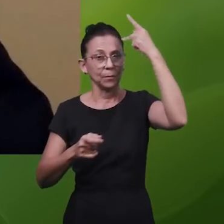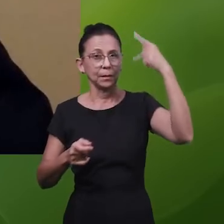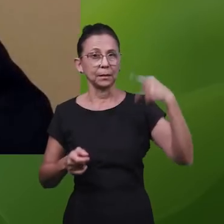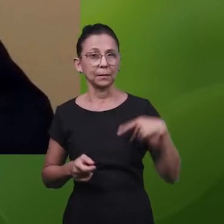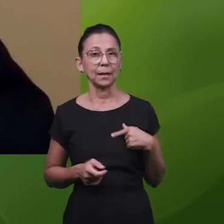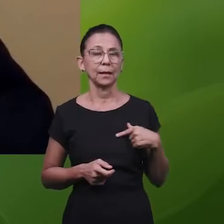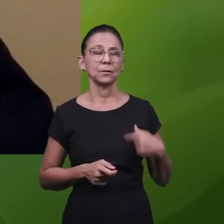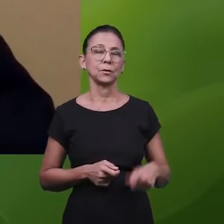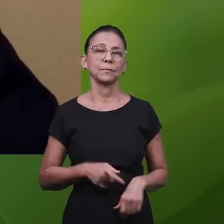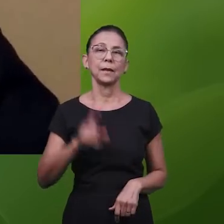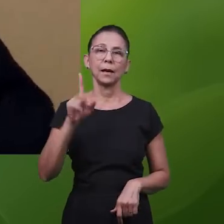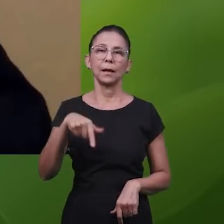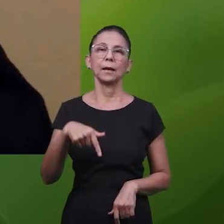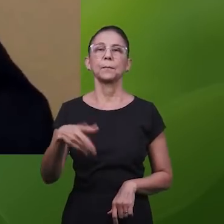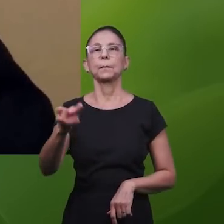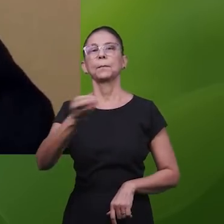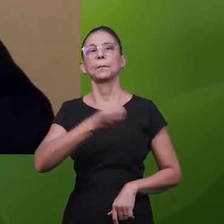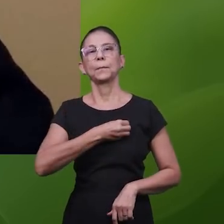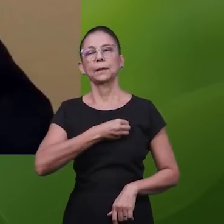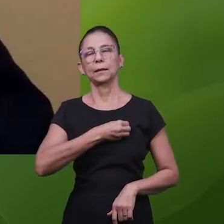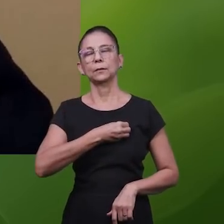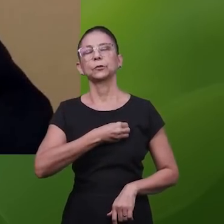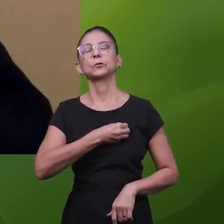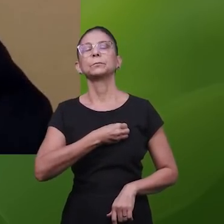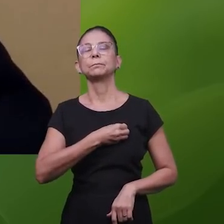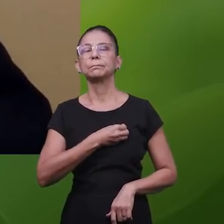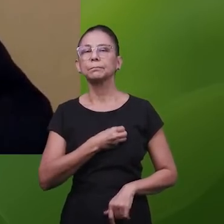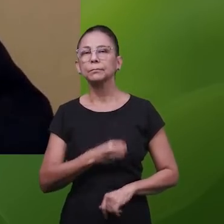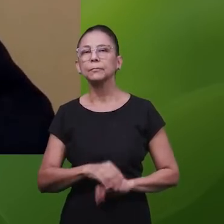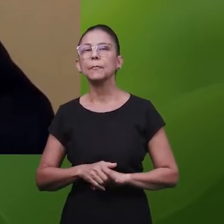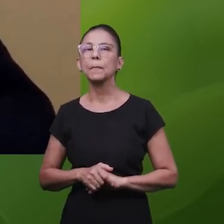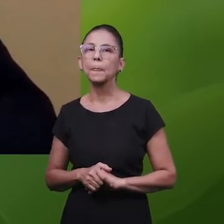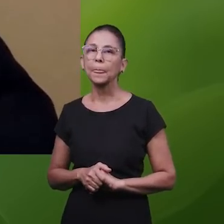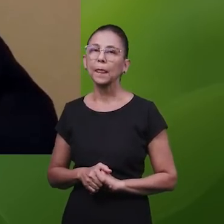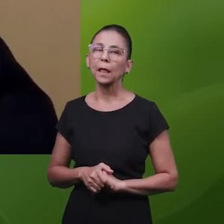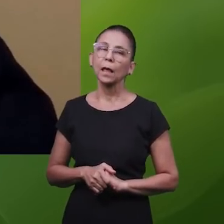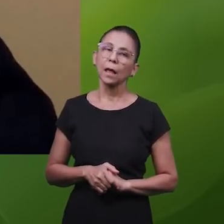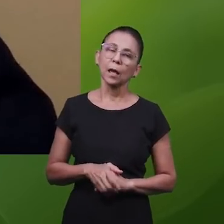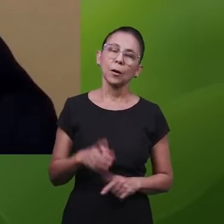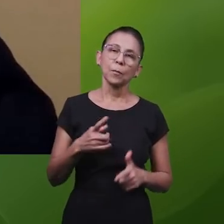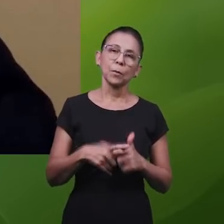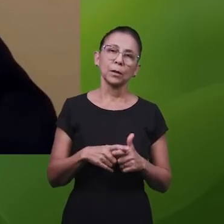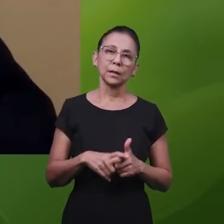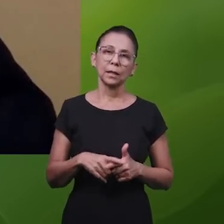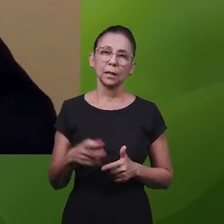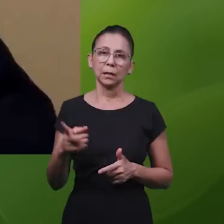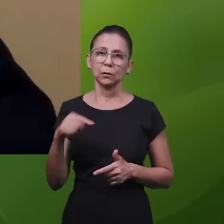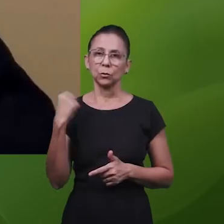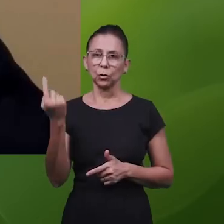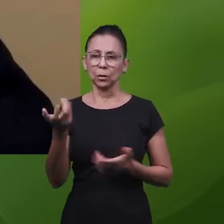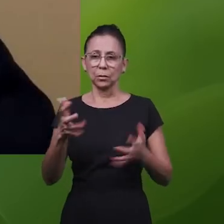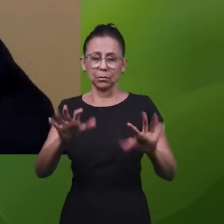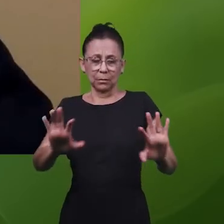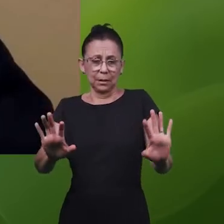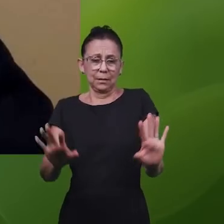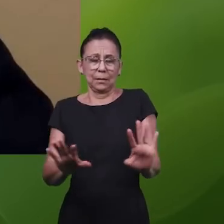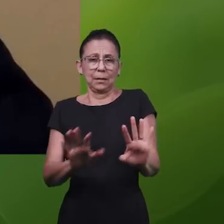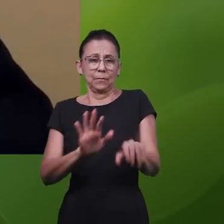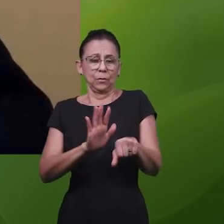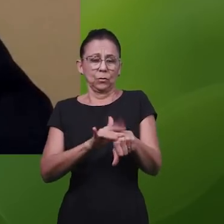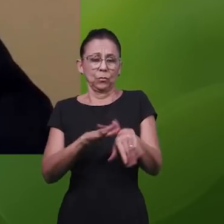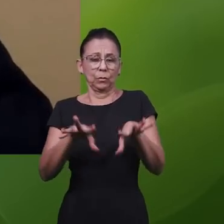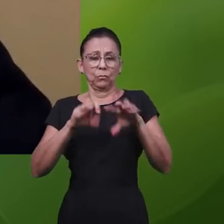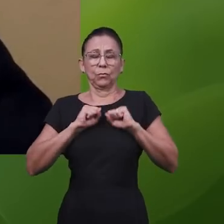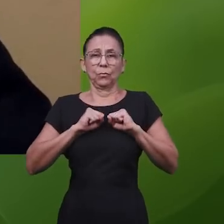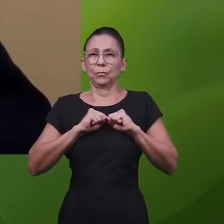pecado. Porque, Josias e Daniel, nenhum de nós quer ficar doente, a gente tenta de